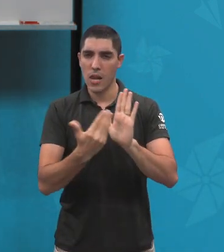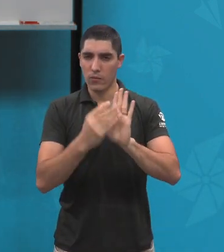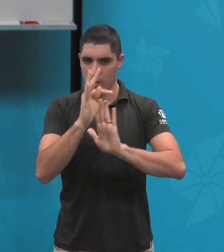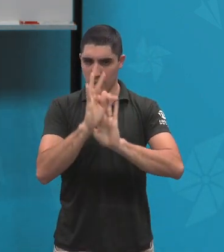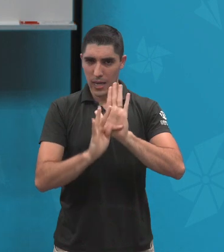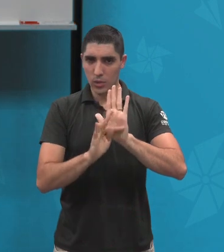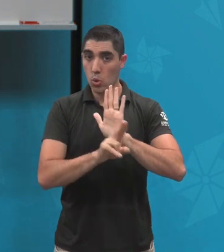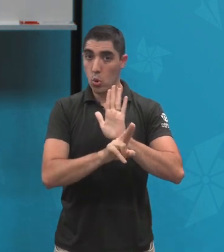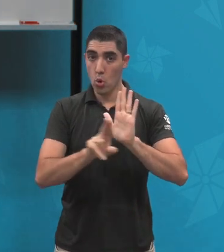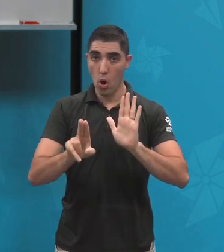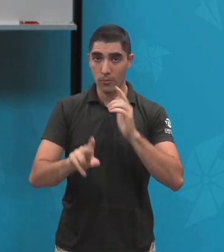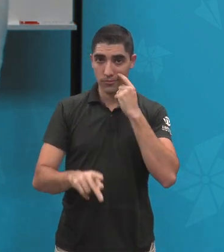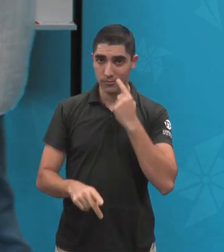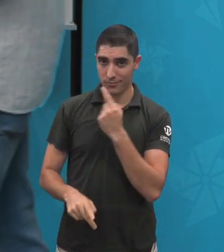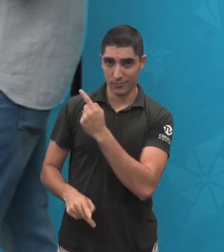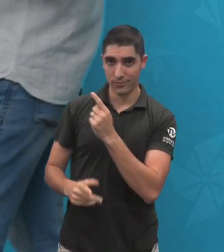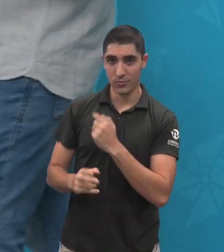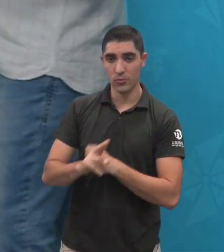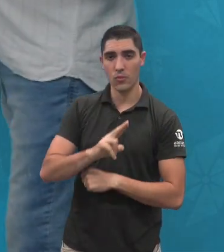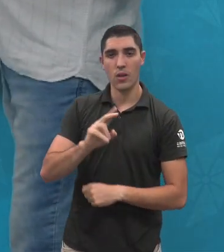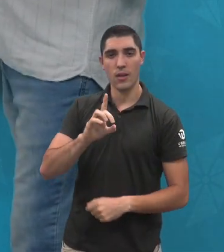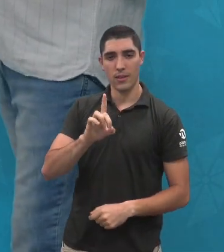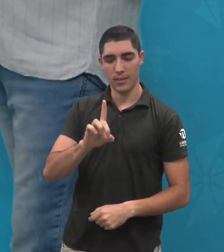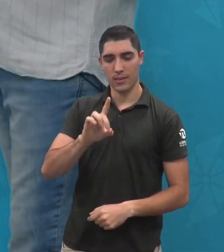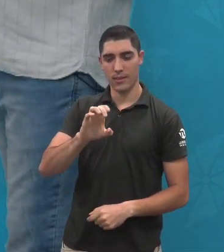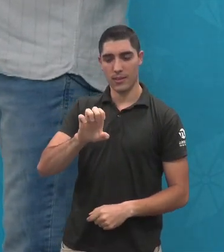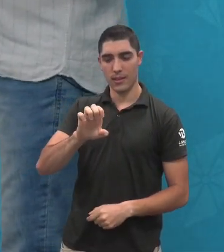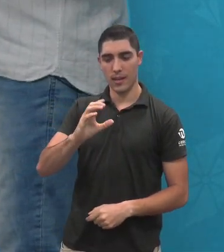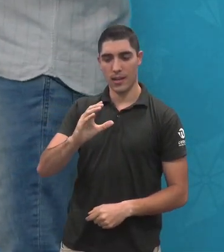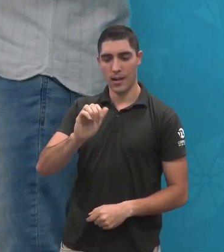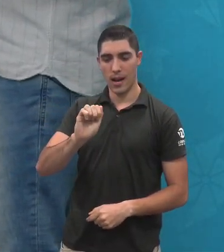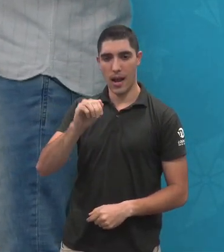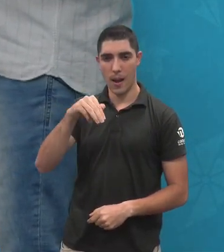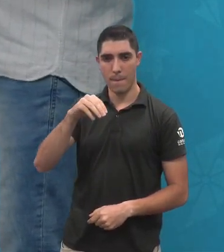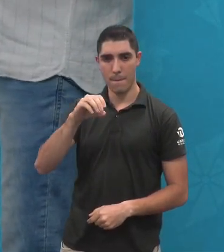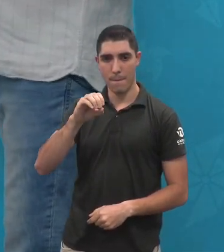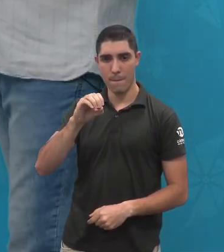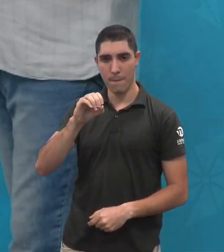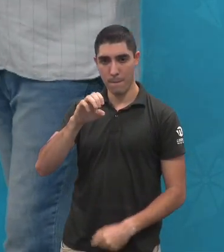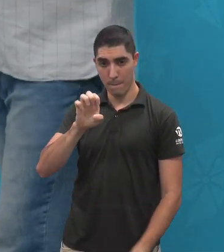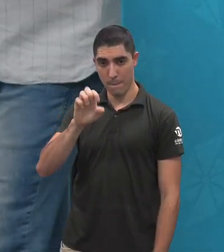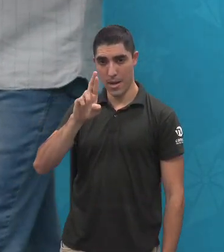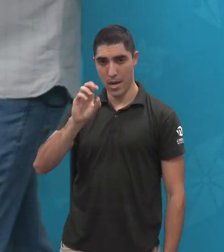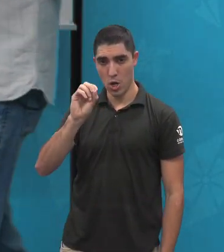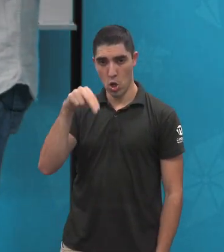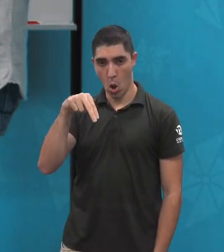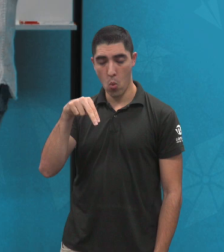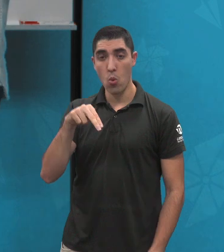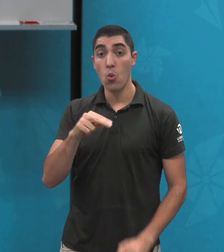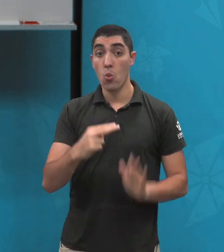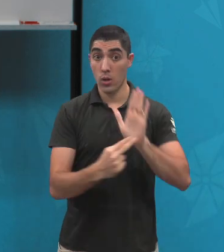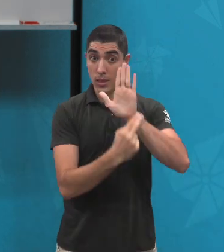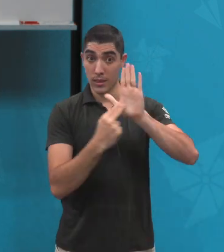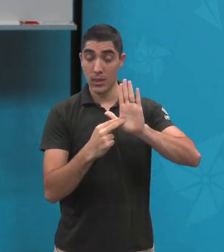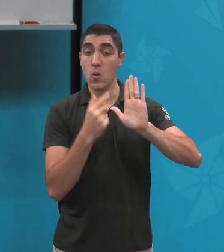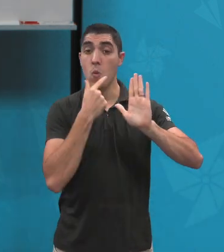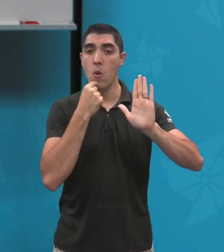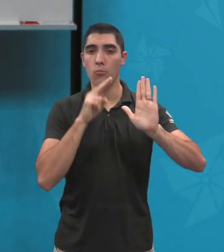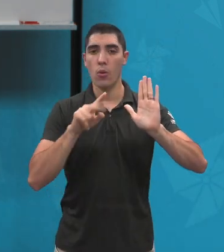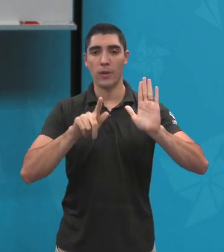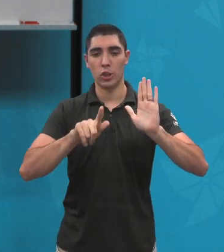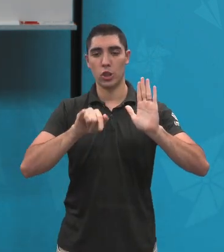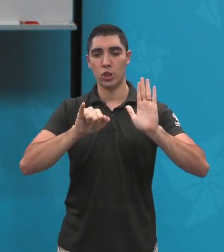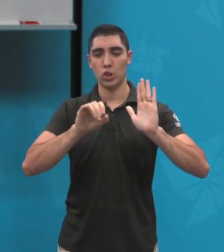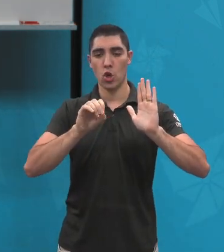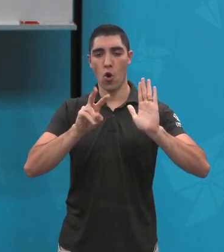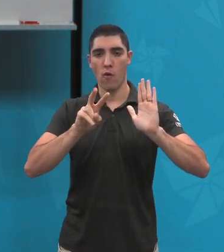um texto chamado O Decameron, de Giovanni Boccaccio, que vai ser usado